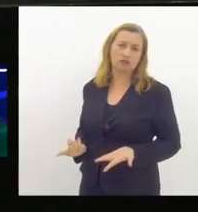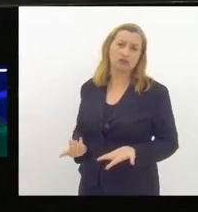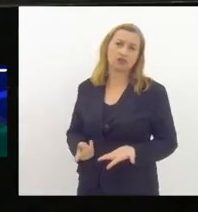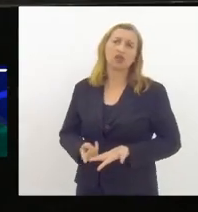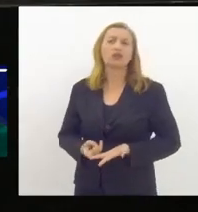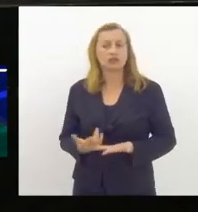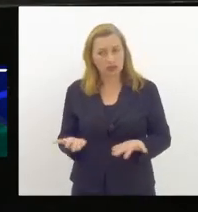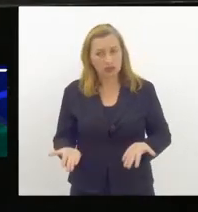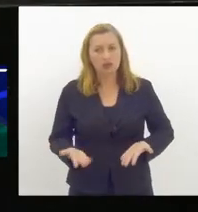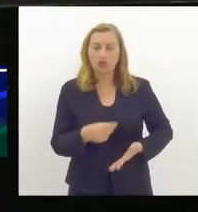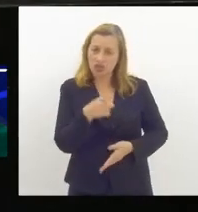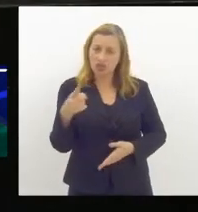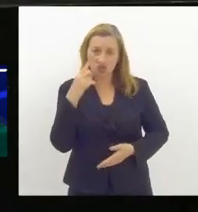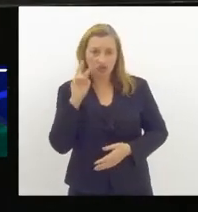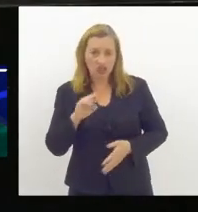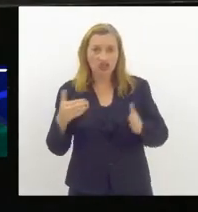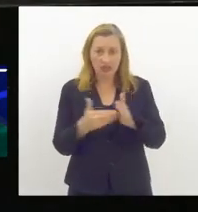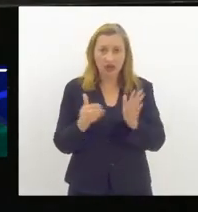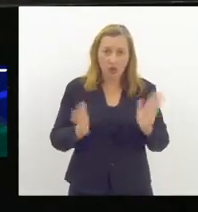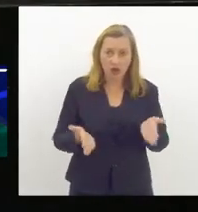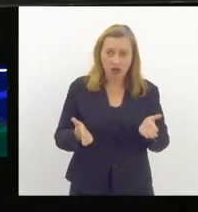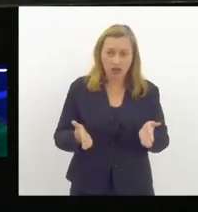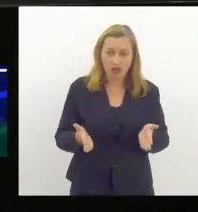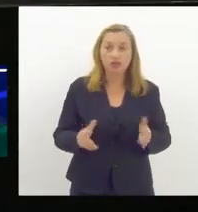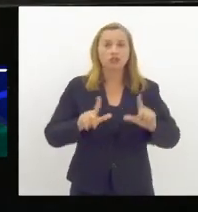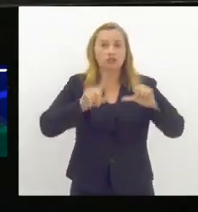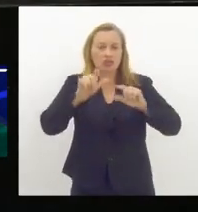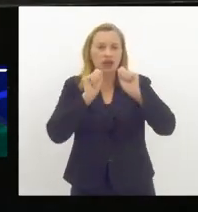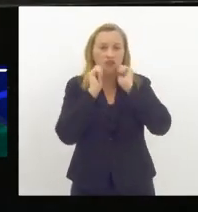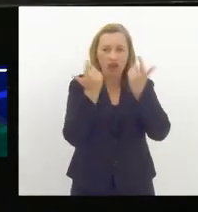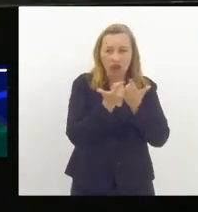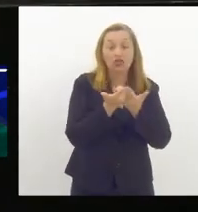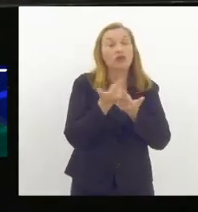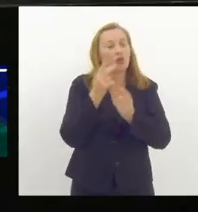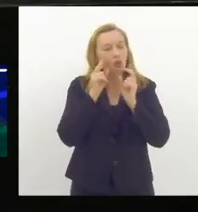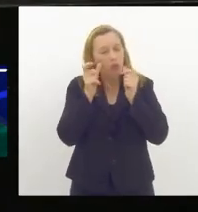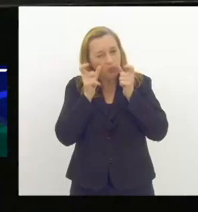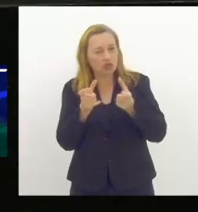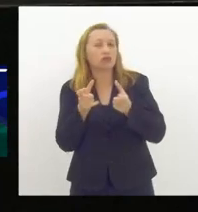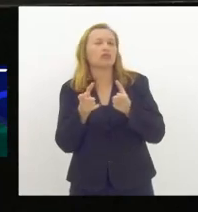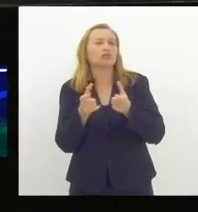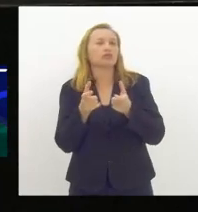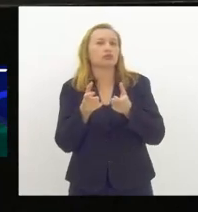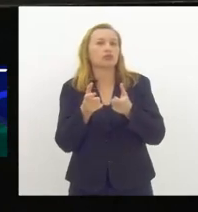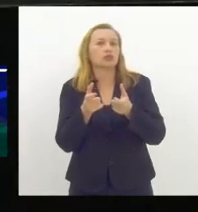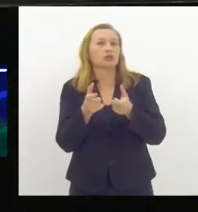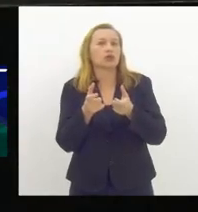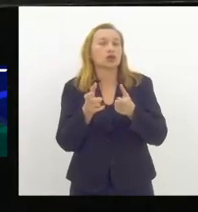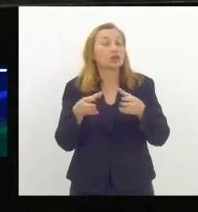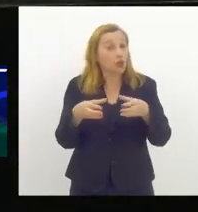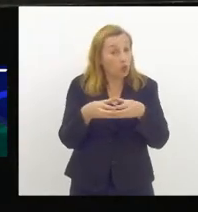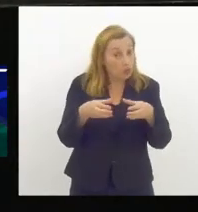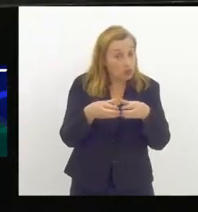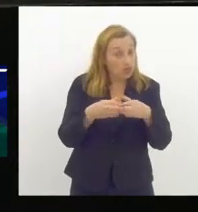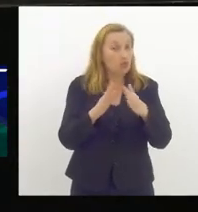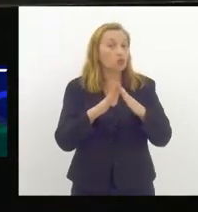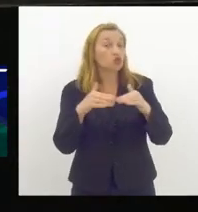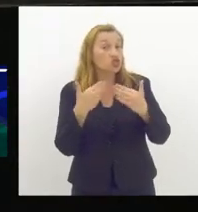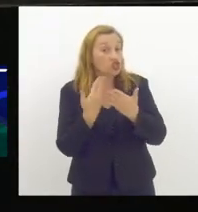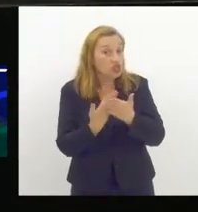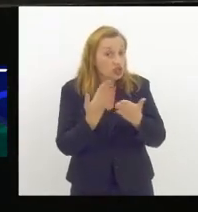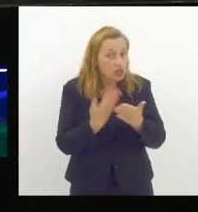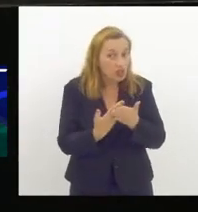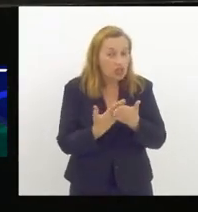gente vocês que tão me assistindo até agora pela TV alerj preste bem atenção essa comissão parlamentar de inquérito